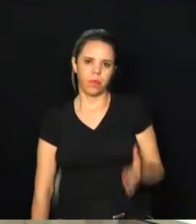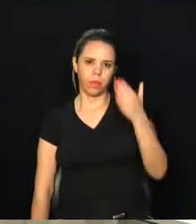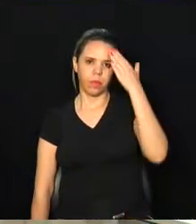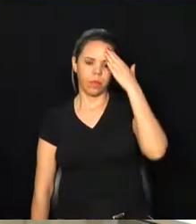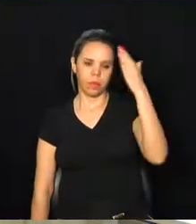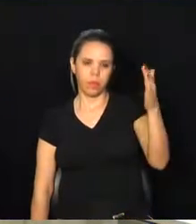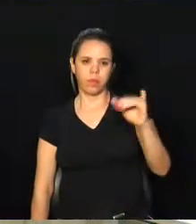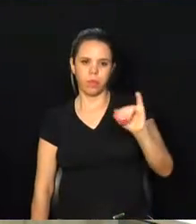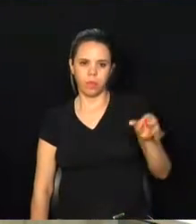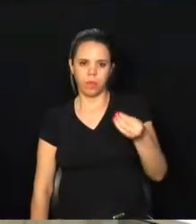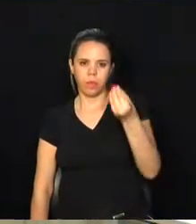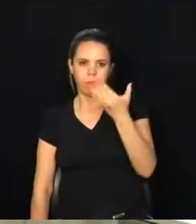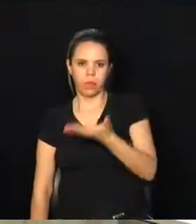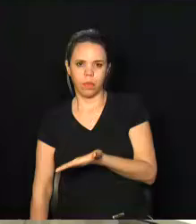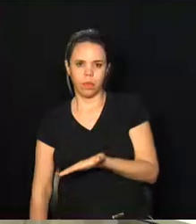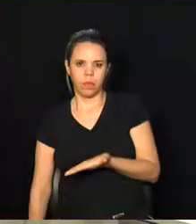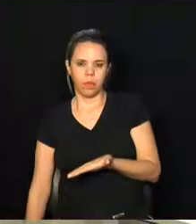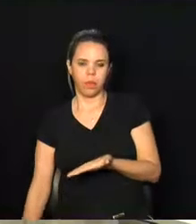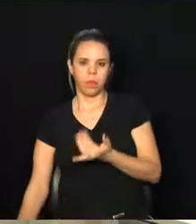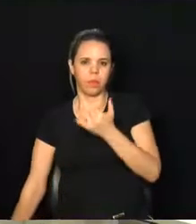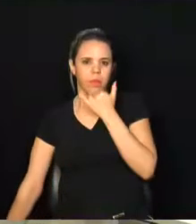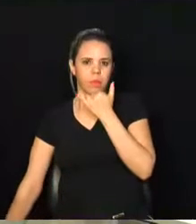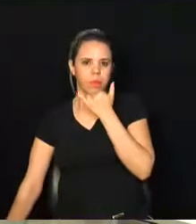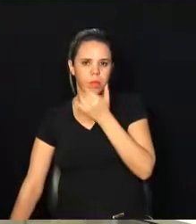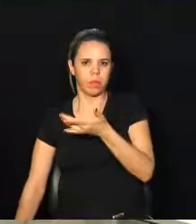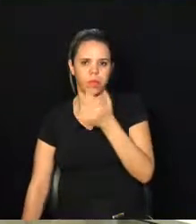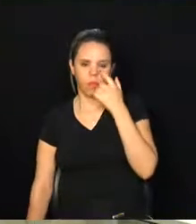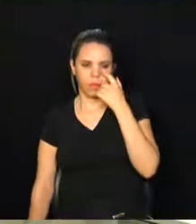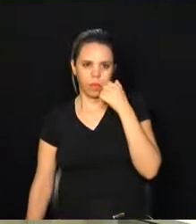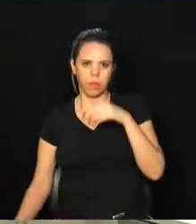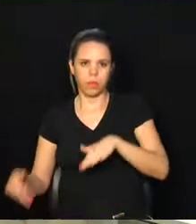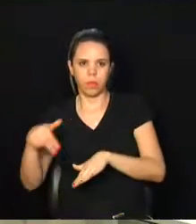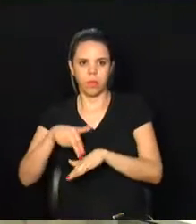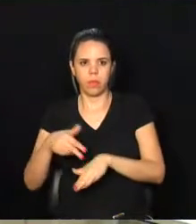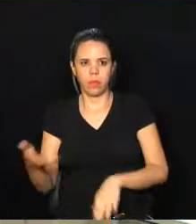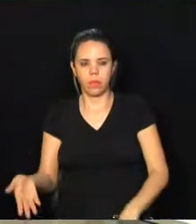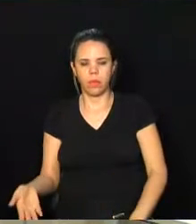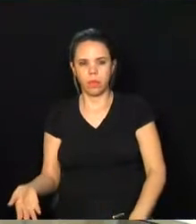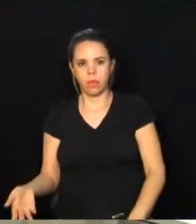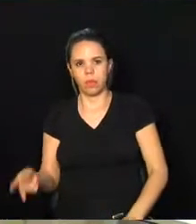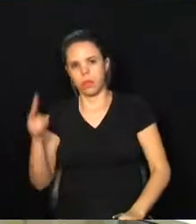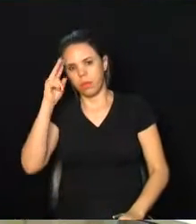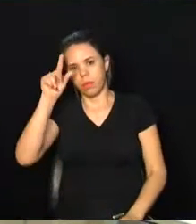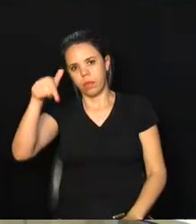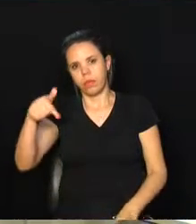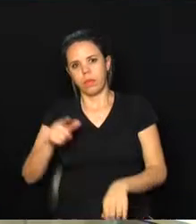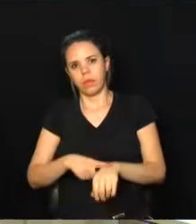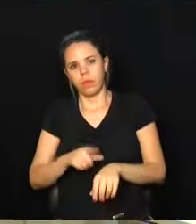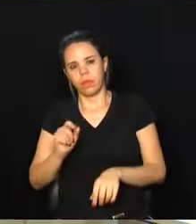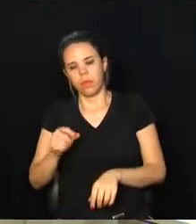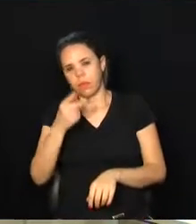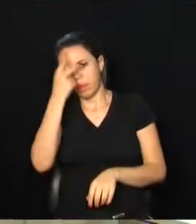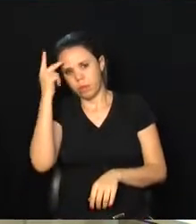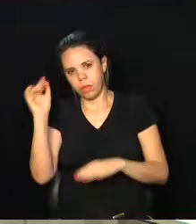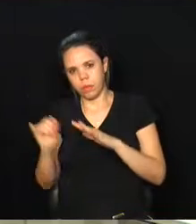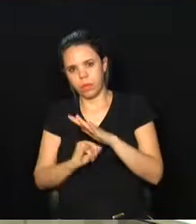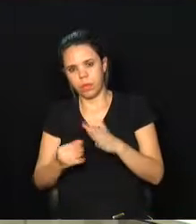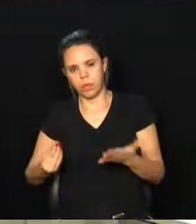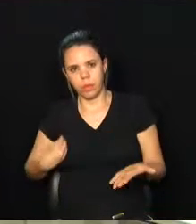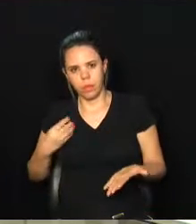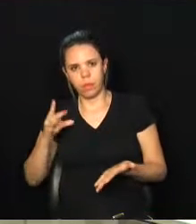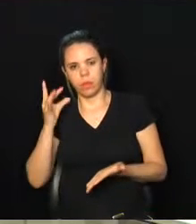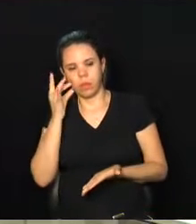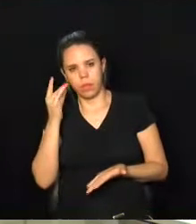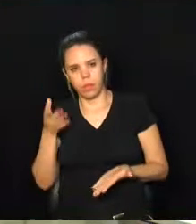Obrigado, Jô. E peço desculpa, que era para você estar aqui em cima, né? Eu lembrei na hora aqui, quem são as entidades que estão aqui presentes,